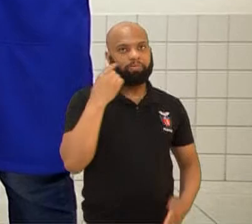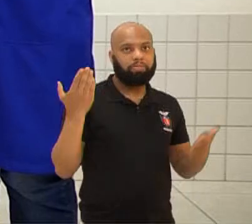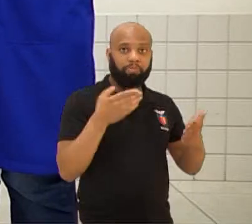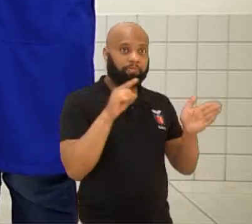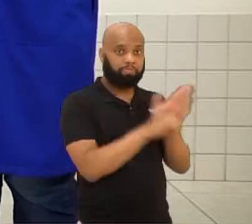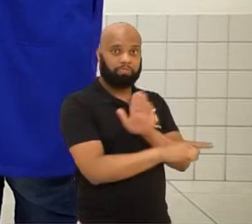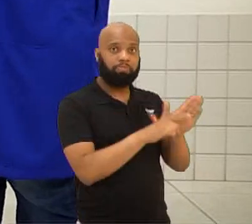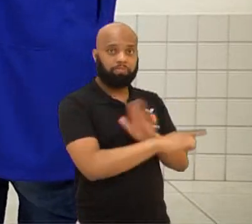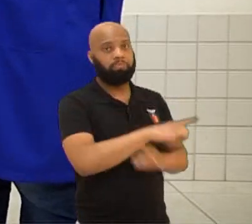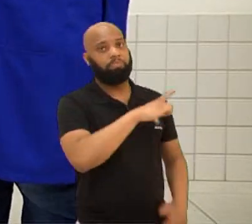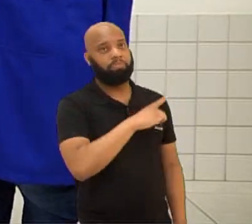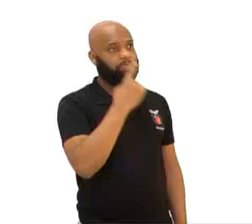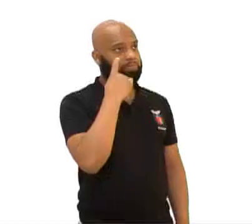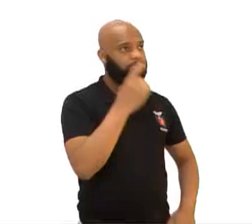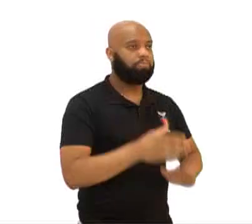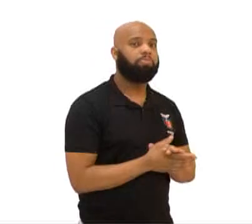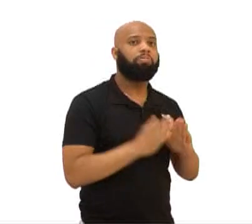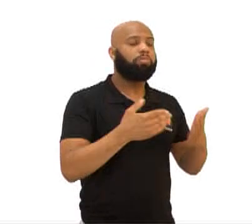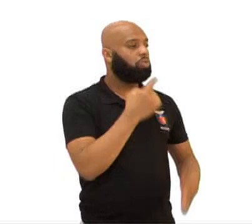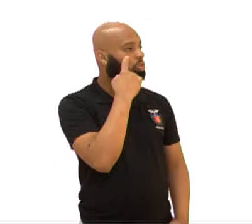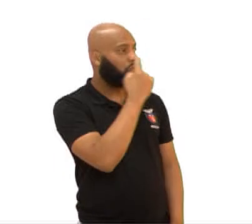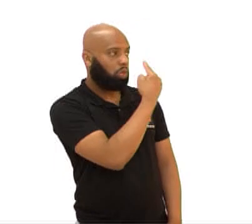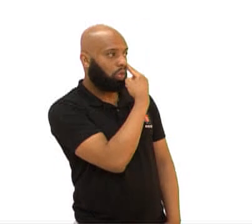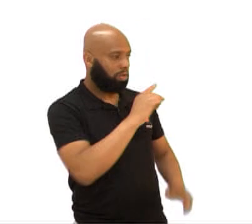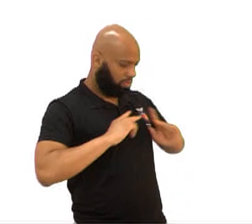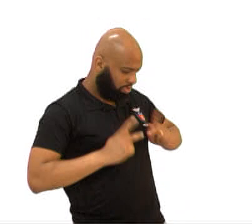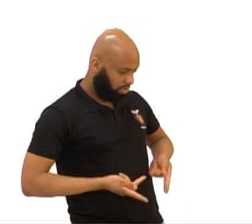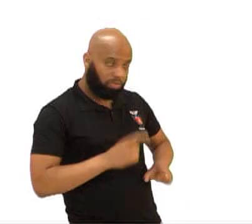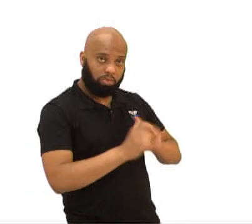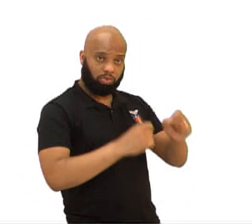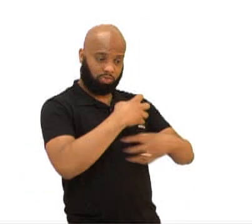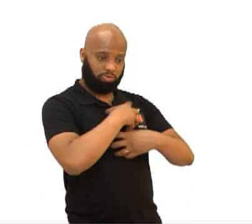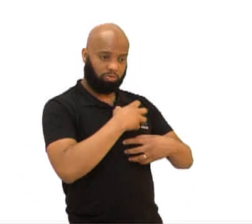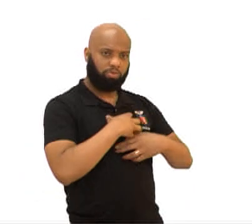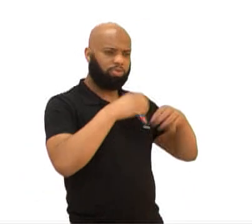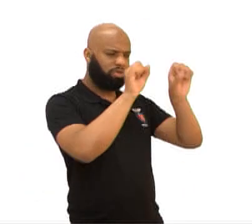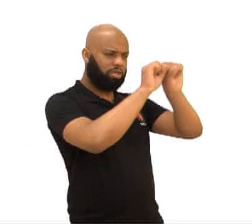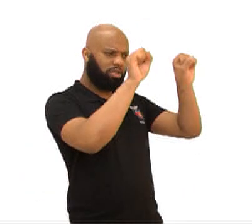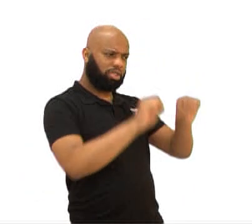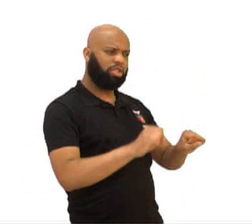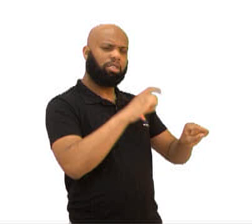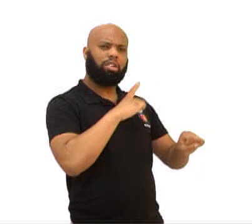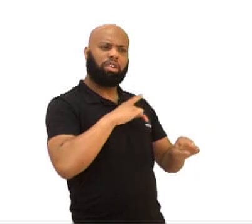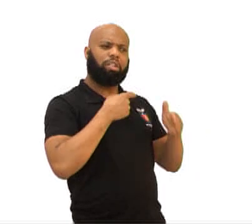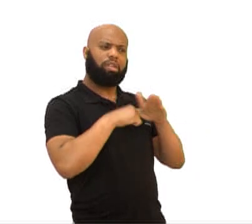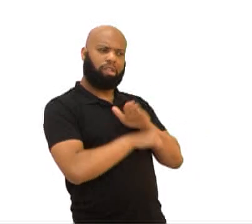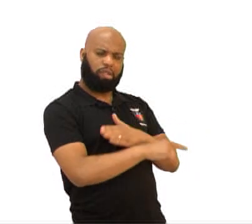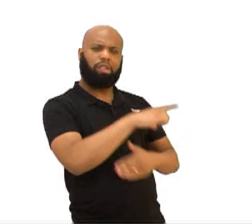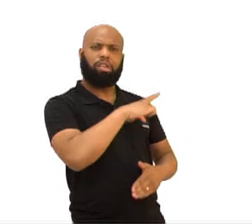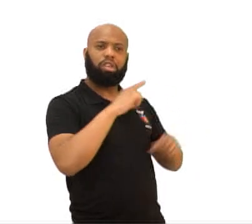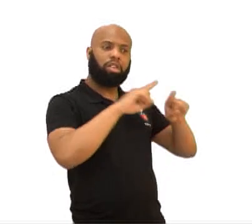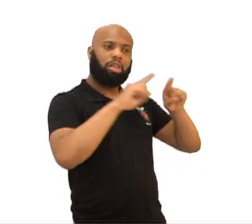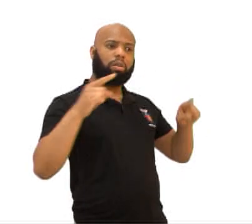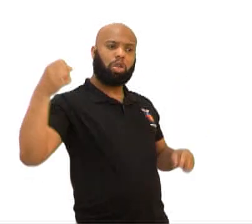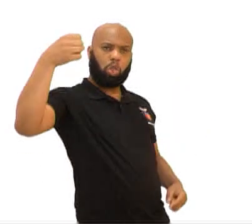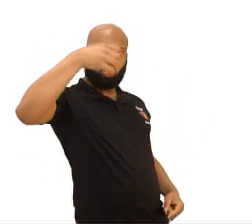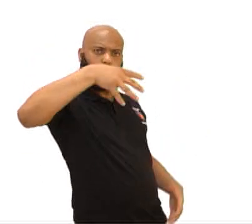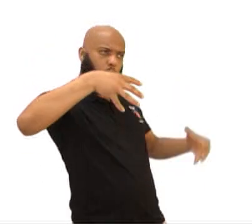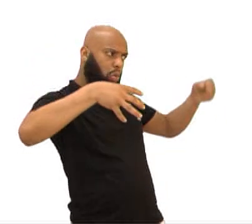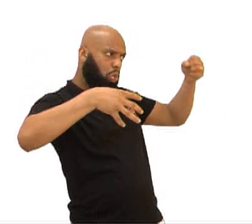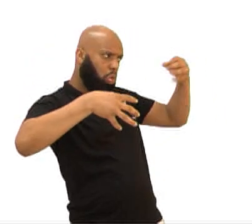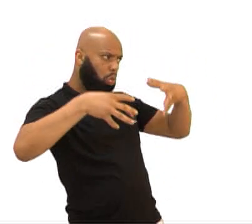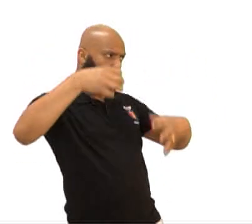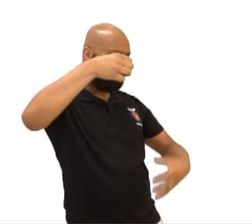vocês ali, pessoal. Vamos lá, então. O olho humano é um sistema amplo e complexo, porém, um fluxo luminoso pode ser